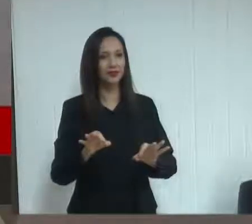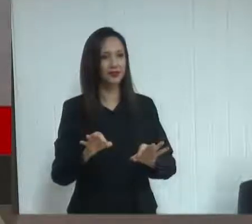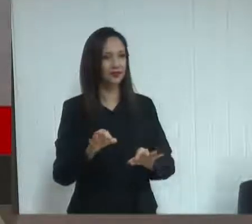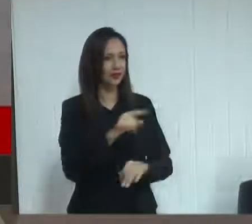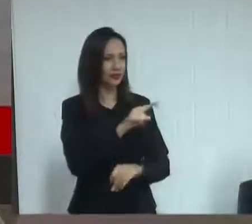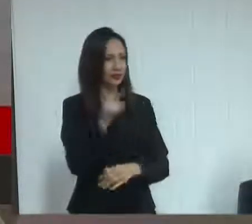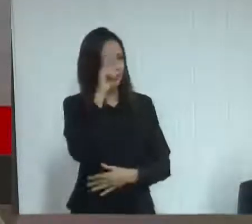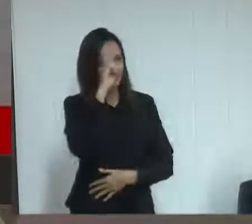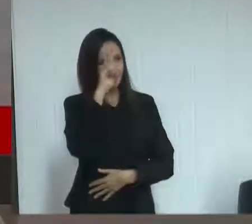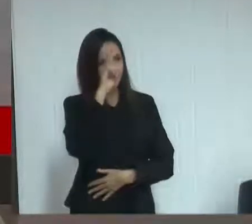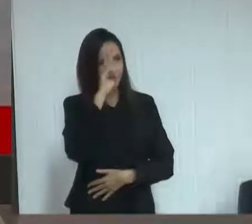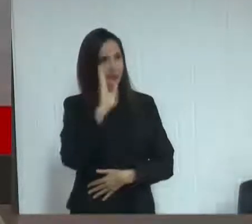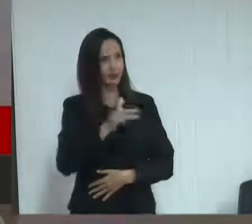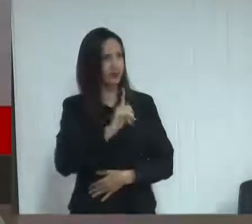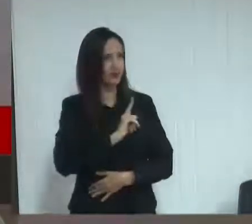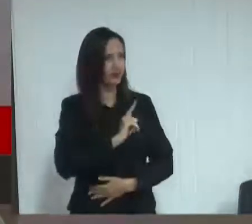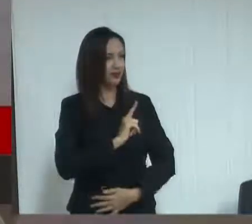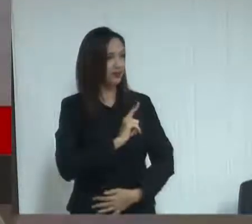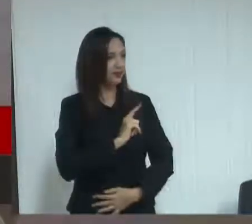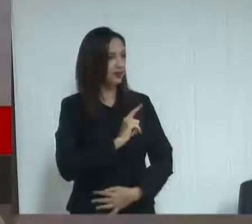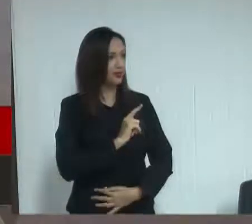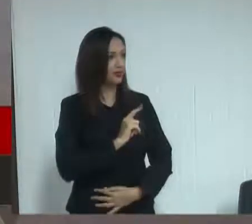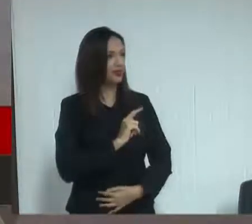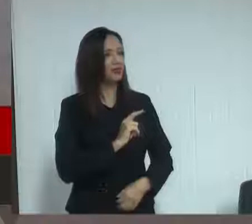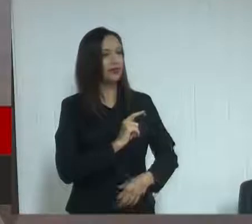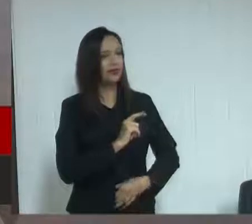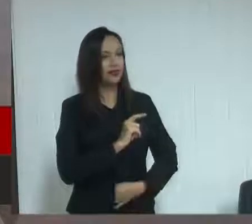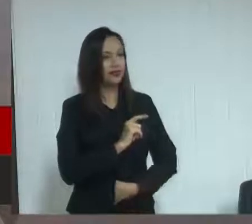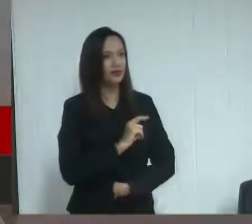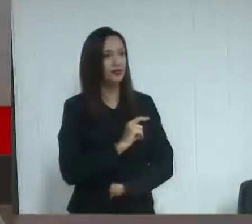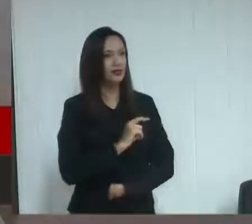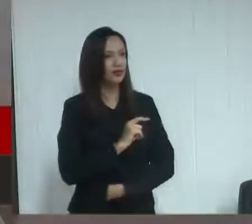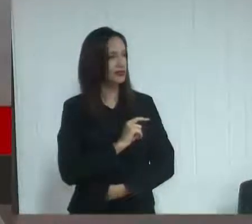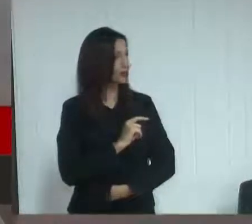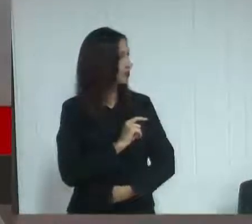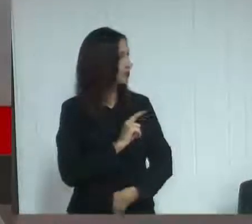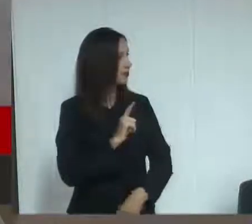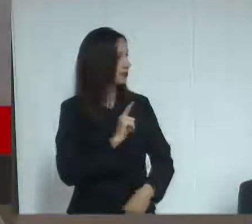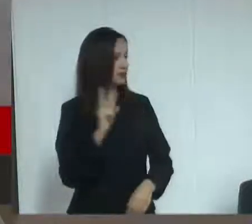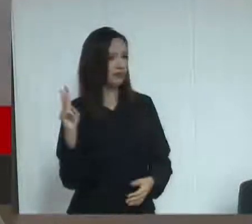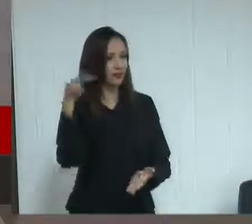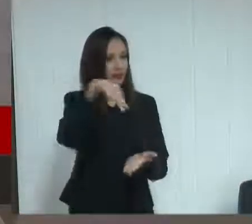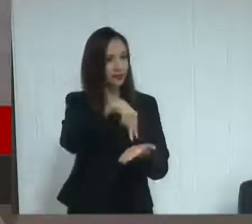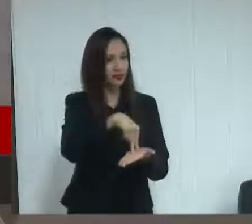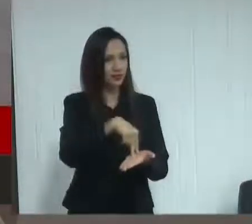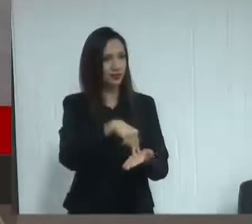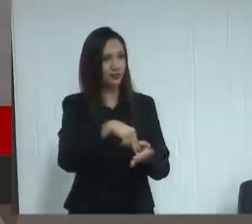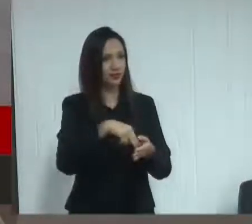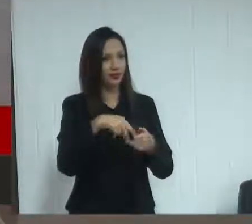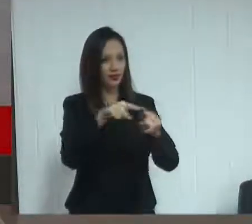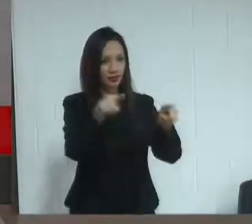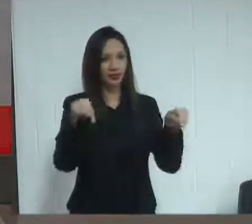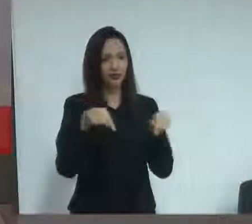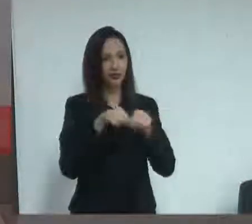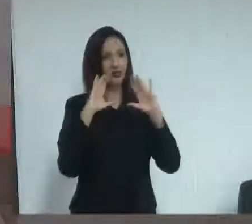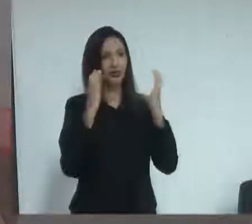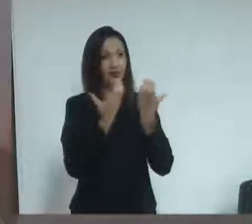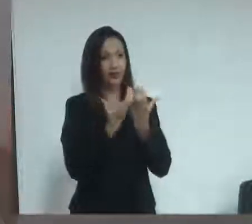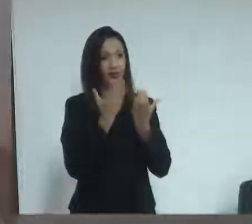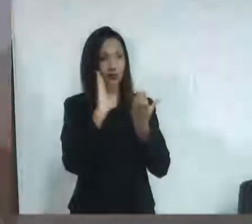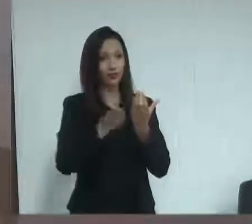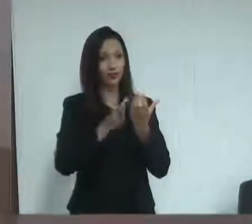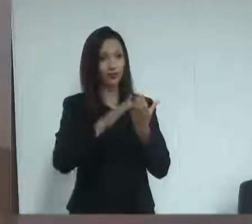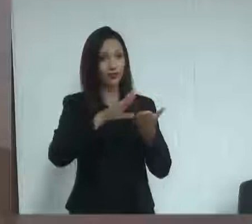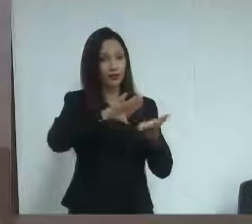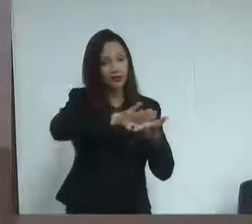lembrando que já veio, né, o Sandro lembrou muito bem, já veio nesta casa, que eu lembro muito bem que foi retirado, e